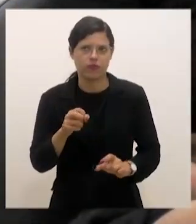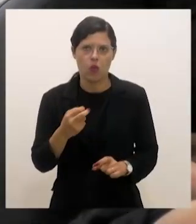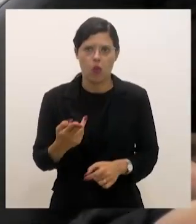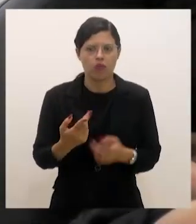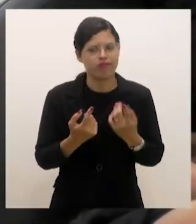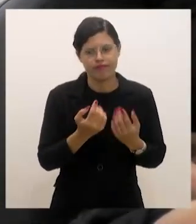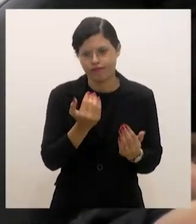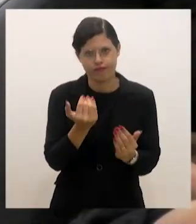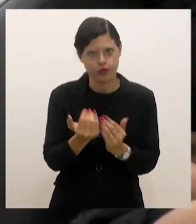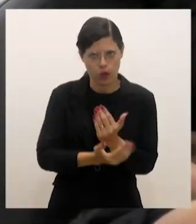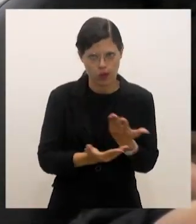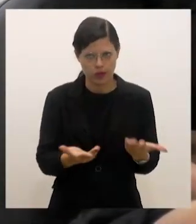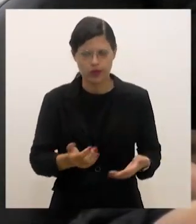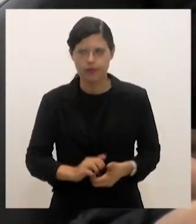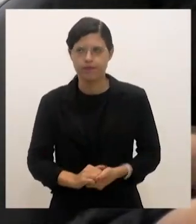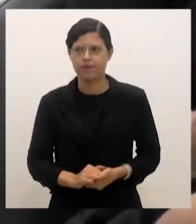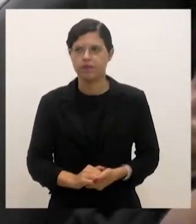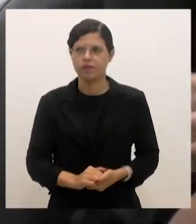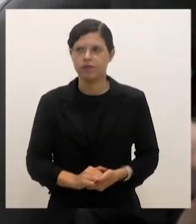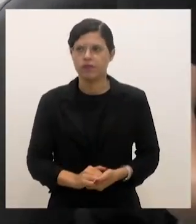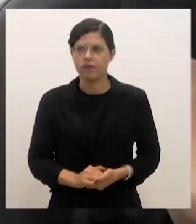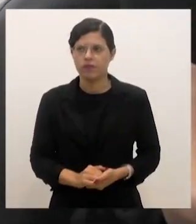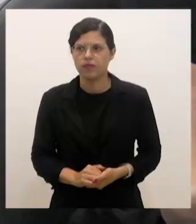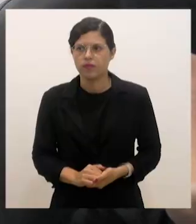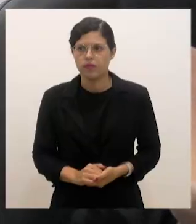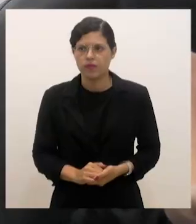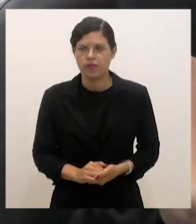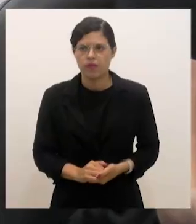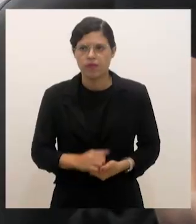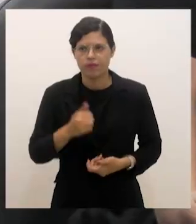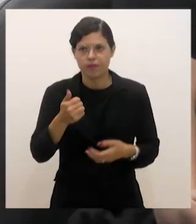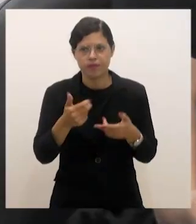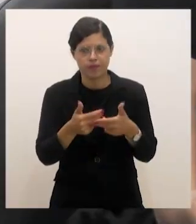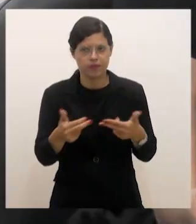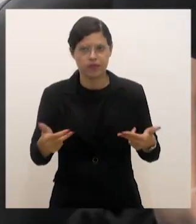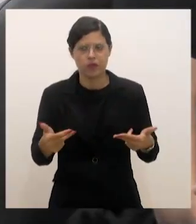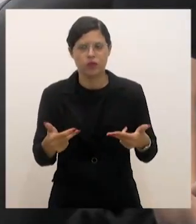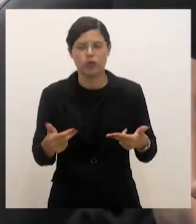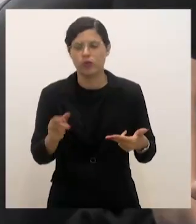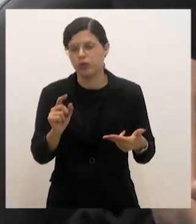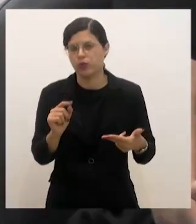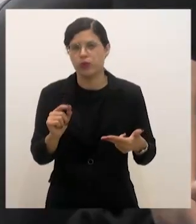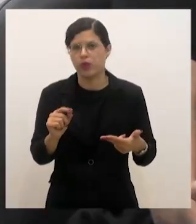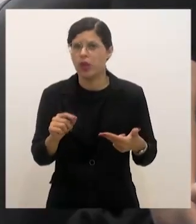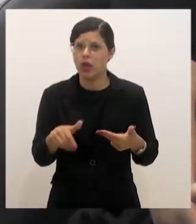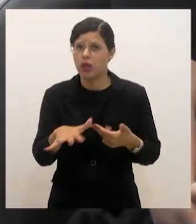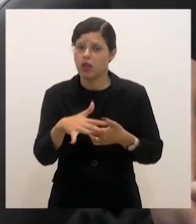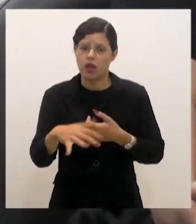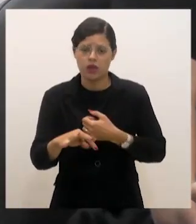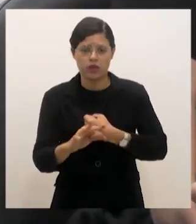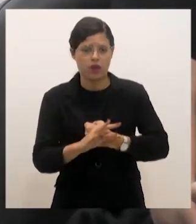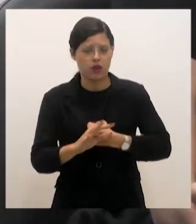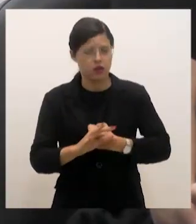confrontações. A primeira questão que eu coloco, presidente, é uma questão técnica.